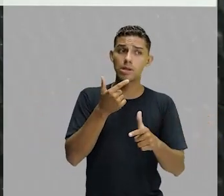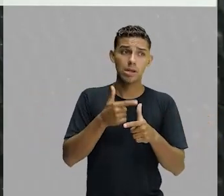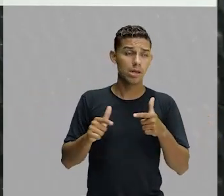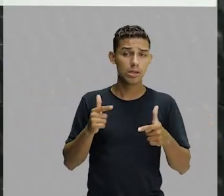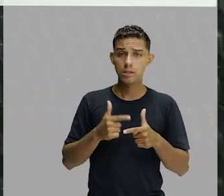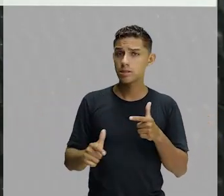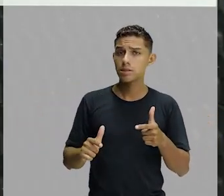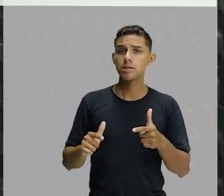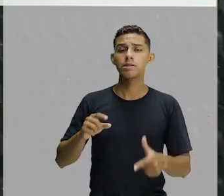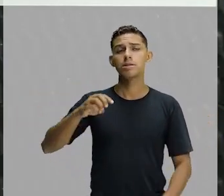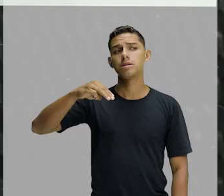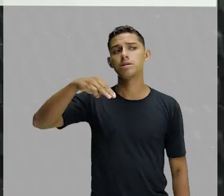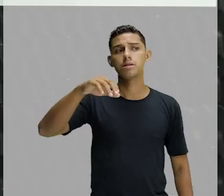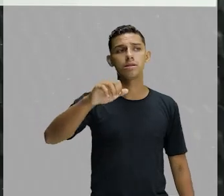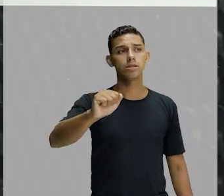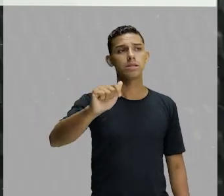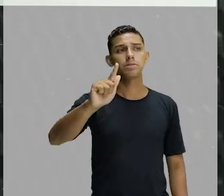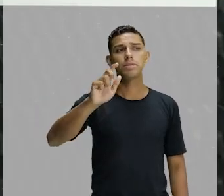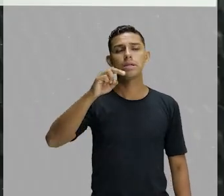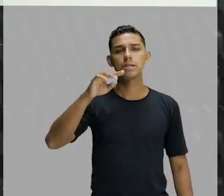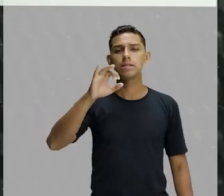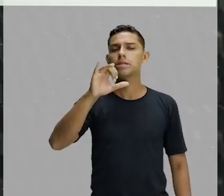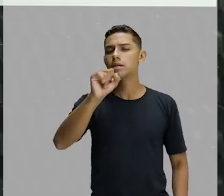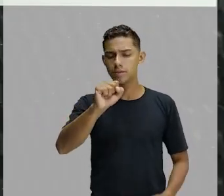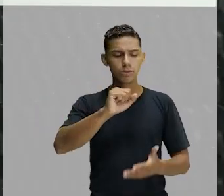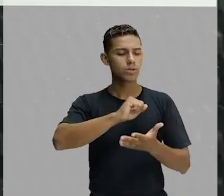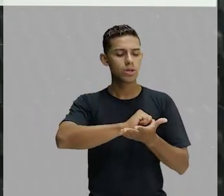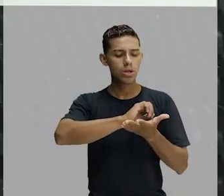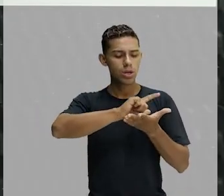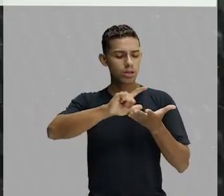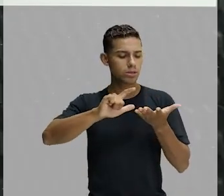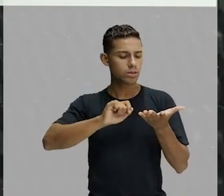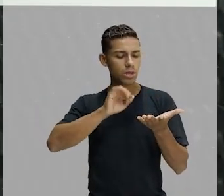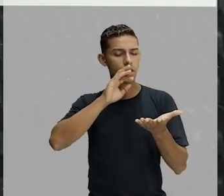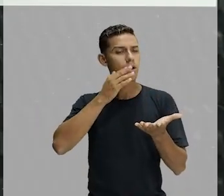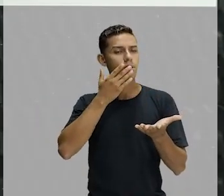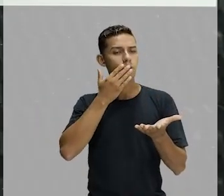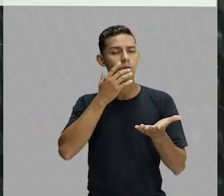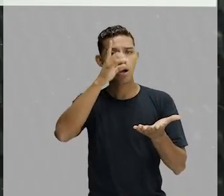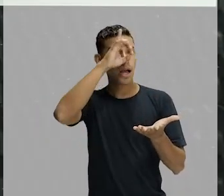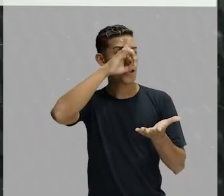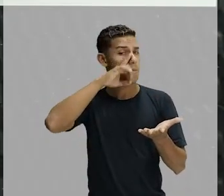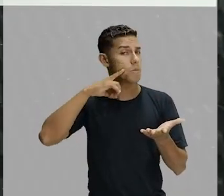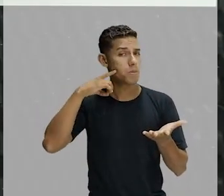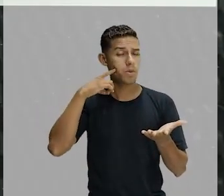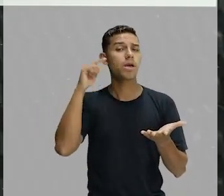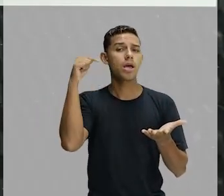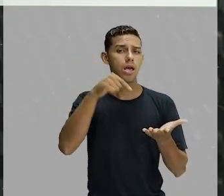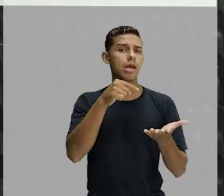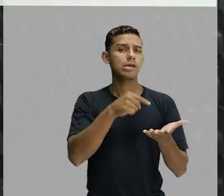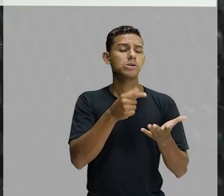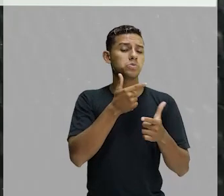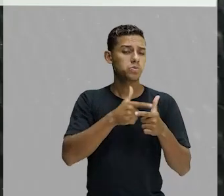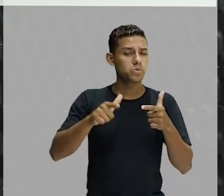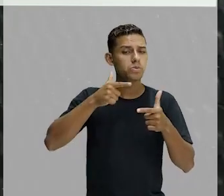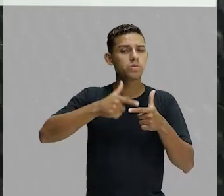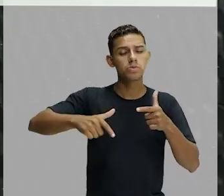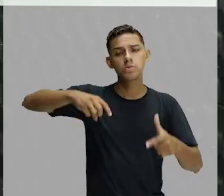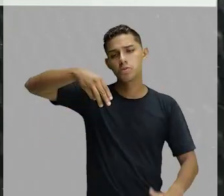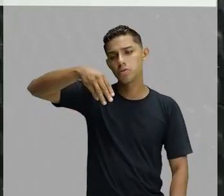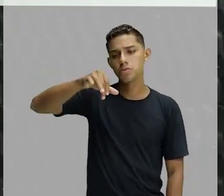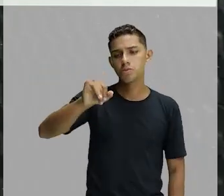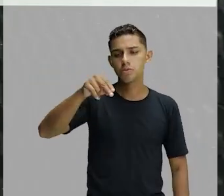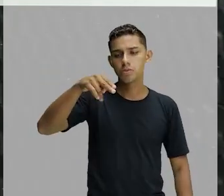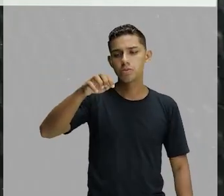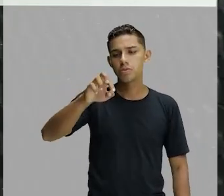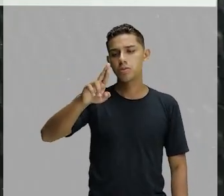coloração amarelada. Isso é um sintoma de uma deficiência mineral, uma deficiência de um composto inorgânico, que é